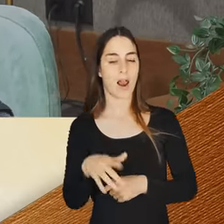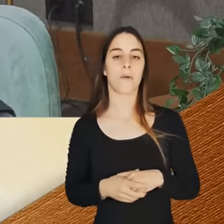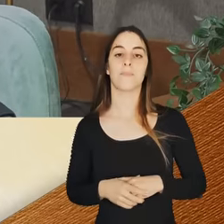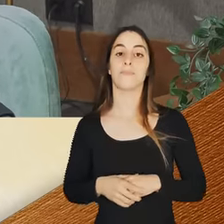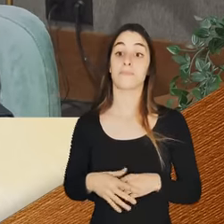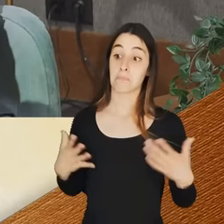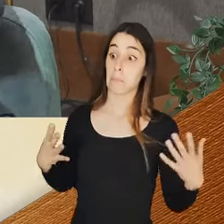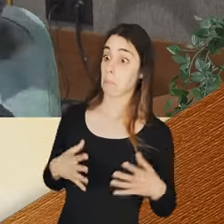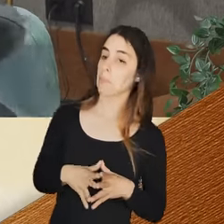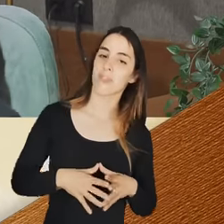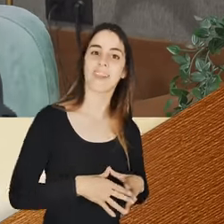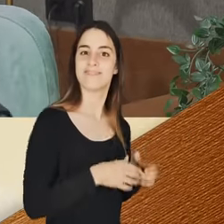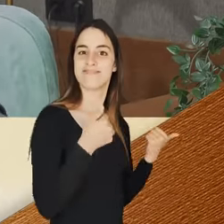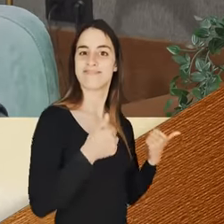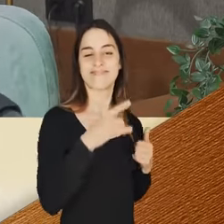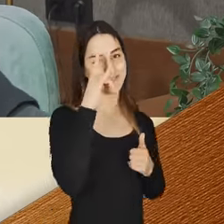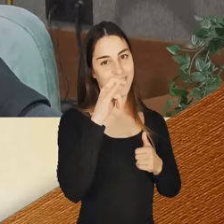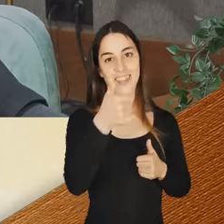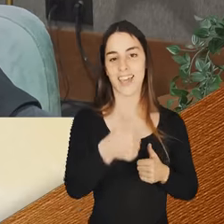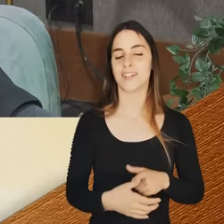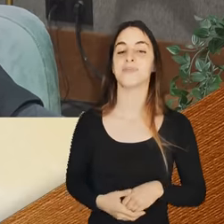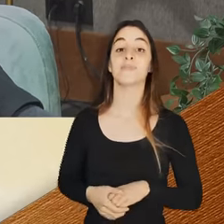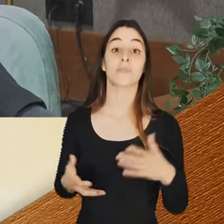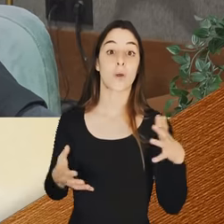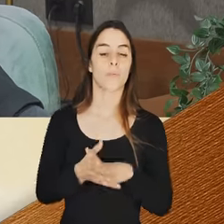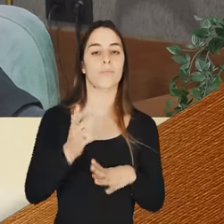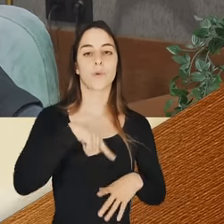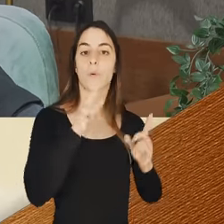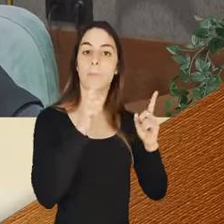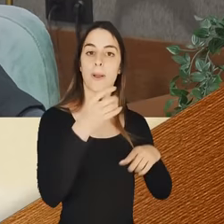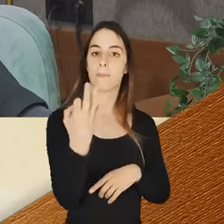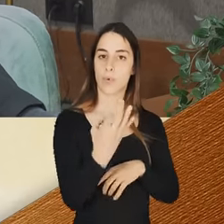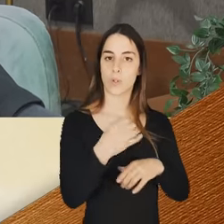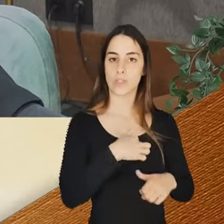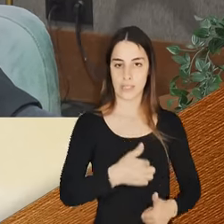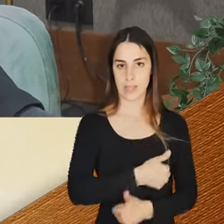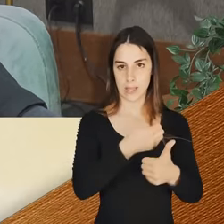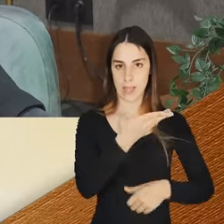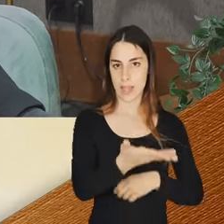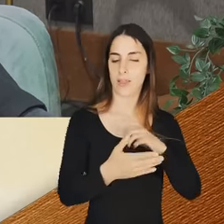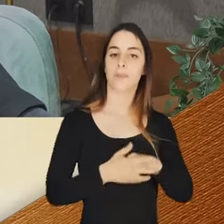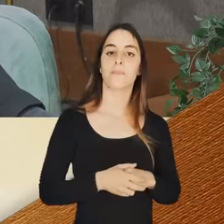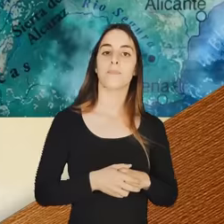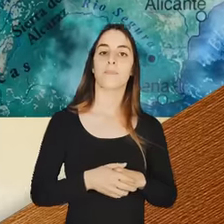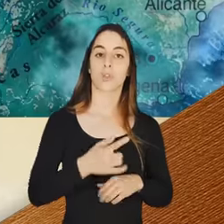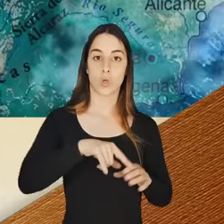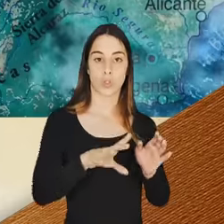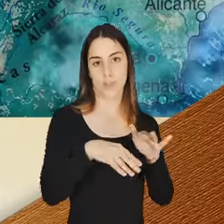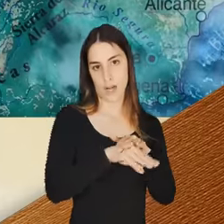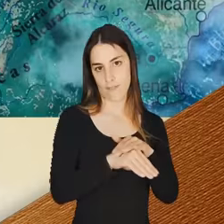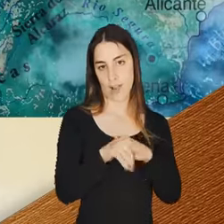que sim, parece-me uma ótima ideia. Boa. Comecemos então pelo Porto. Exatamente. A cidade onde gravamos a nossa manhã.